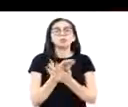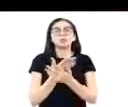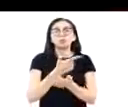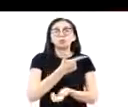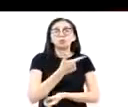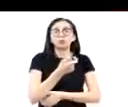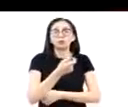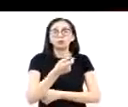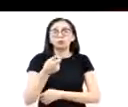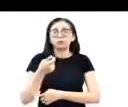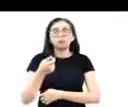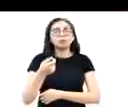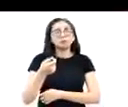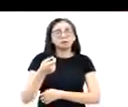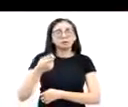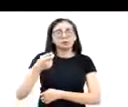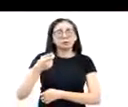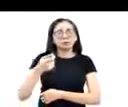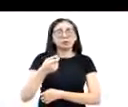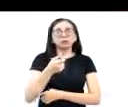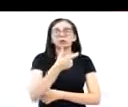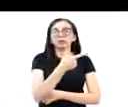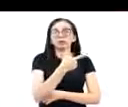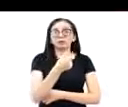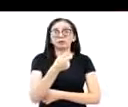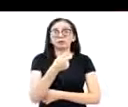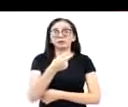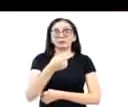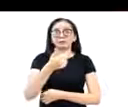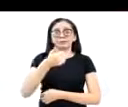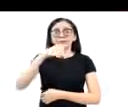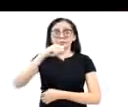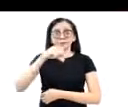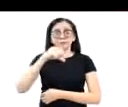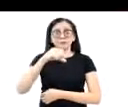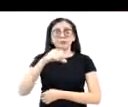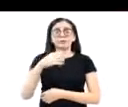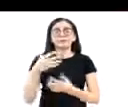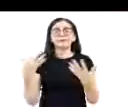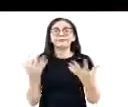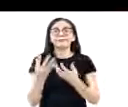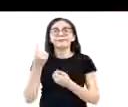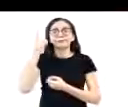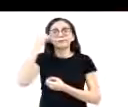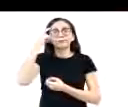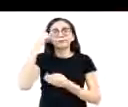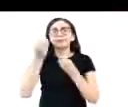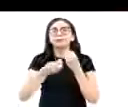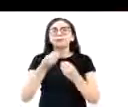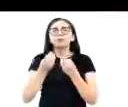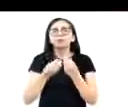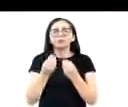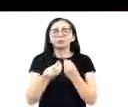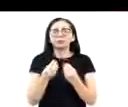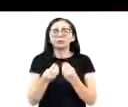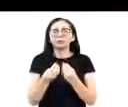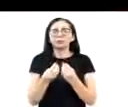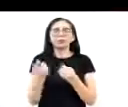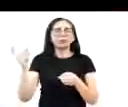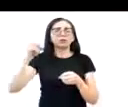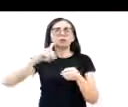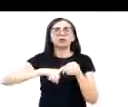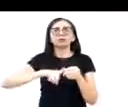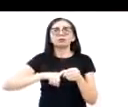2019. E como recomeçar? Como fazer com que possamos voltar